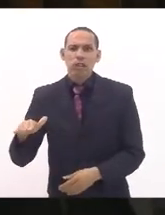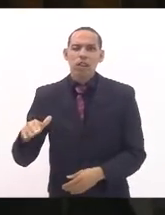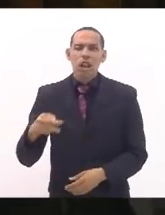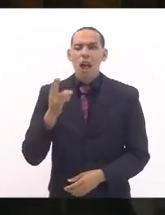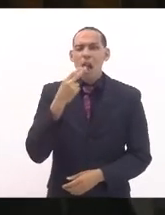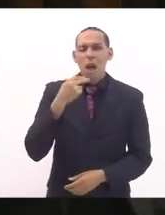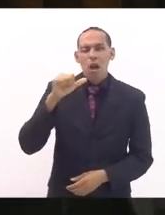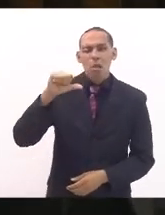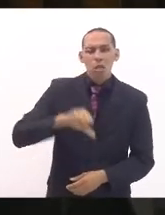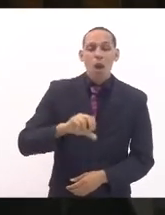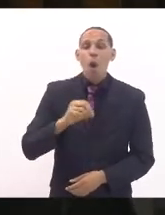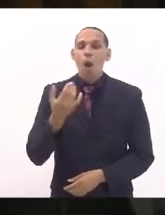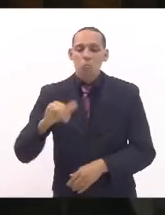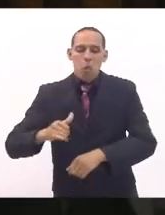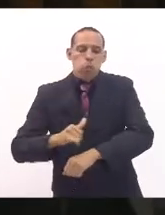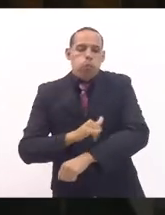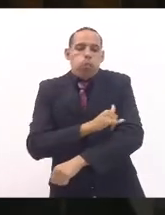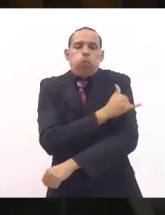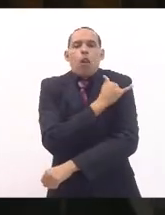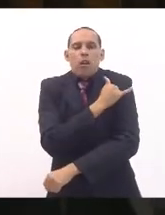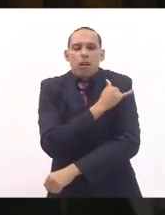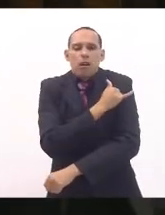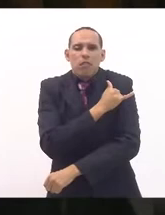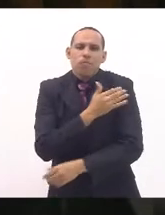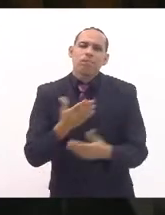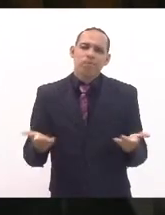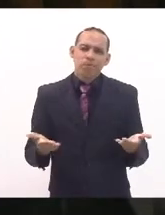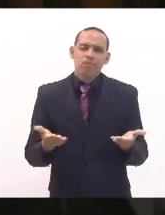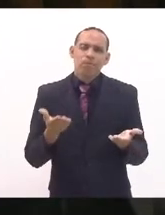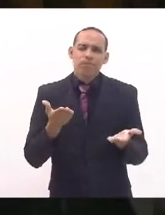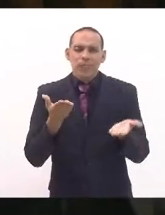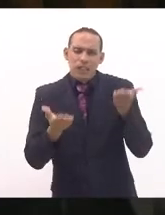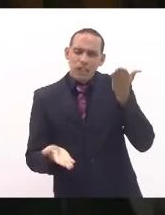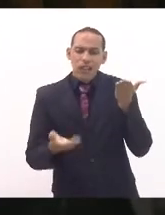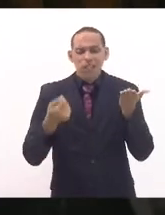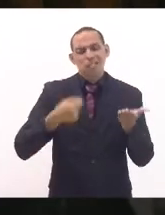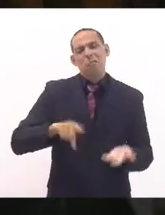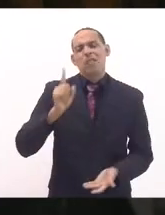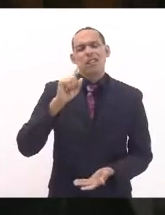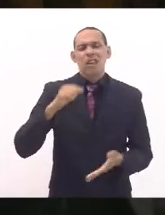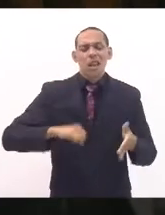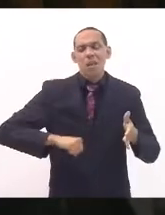desnutridas e obesas, de uma forma absolutamente desnecessária,